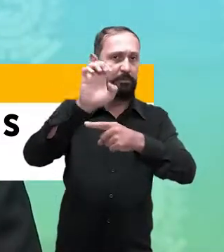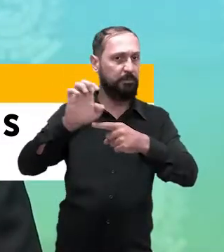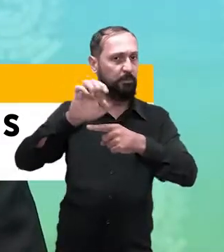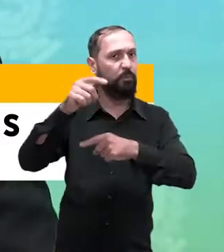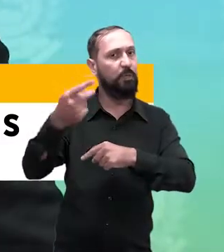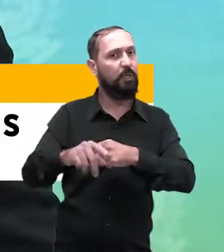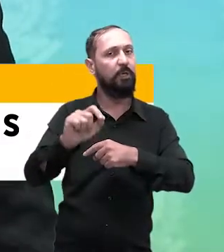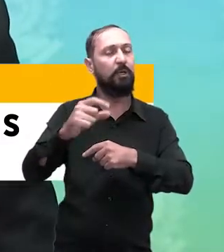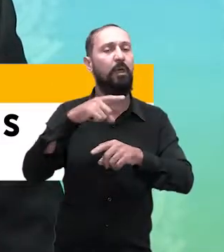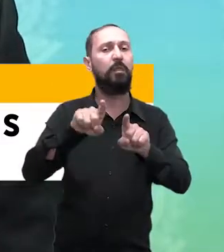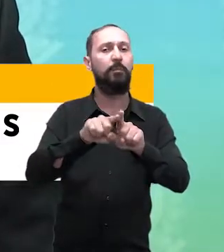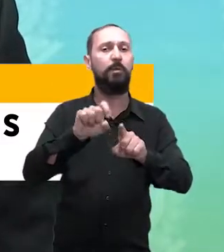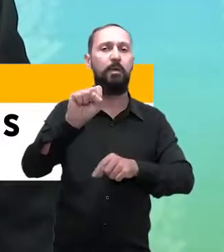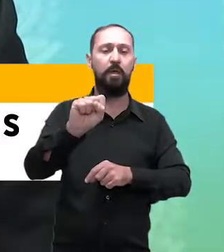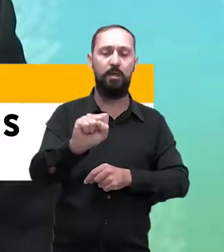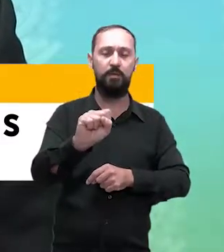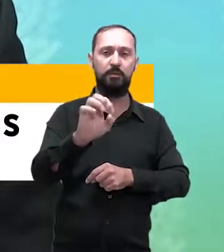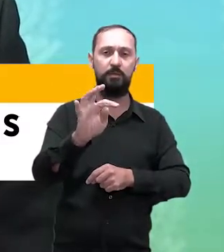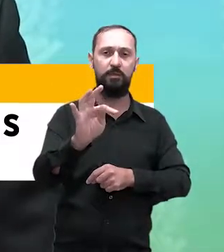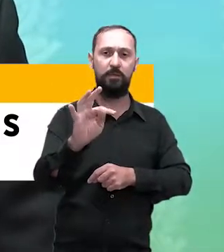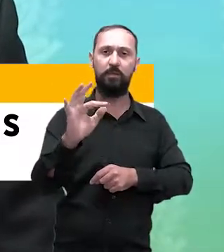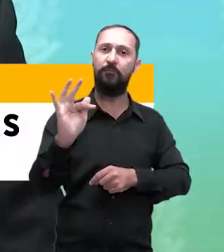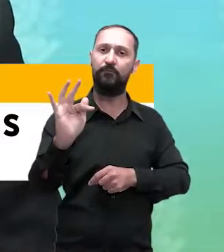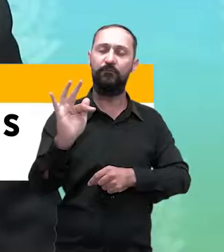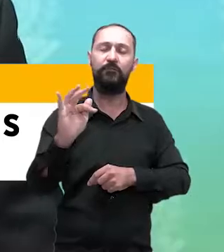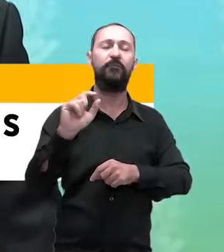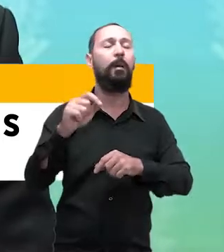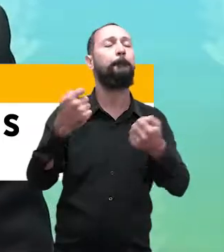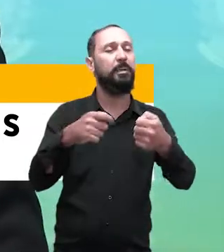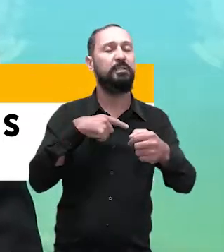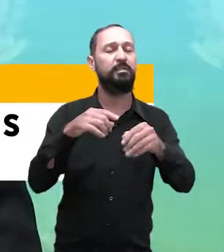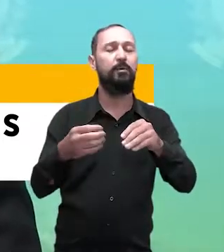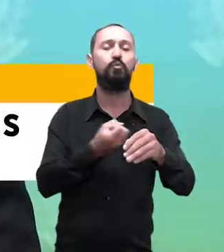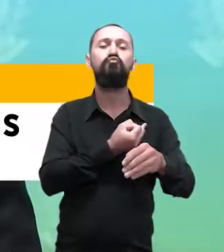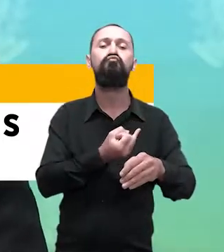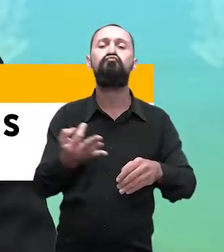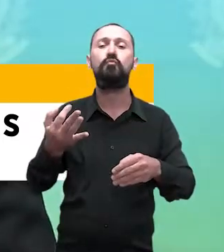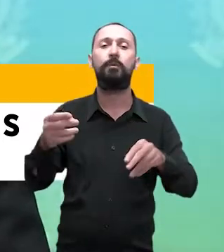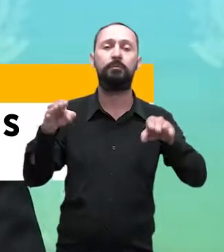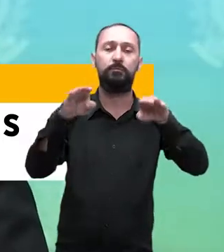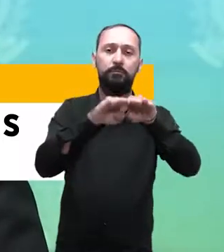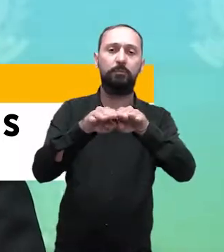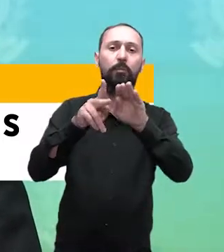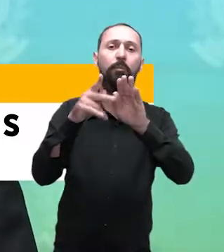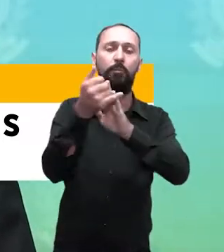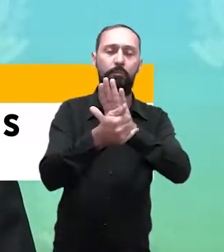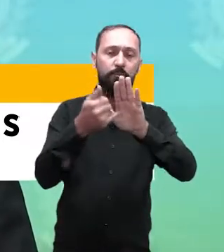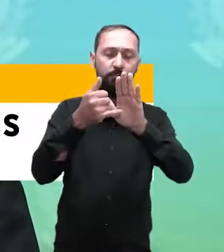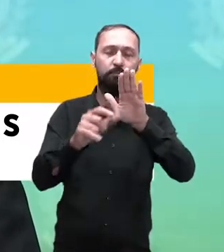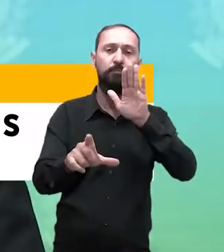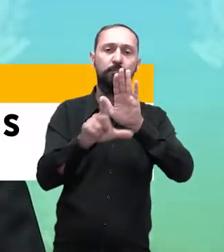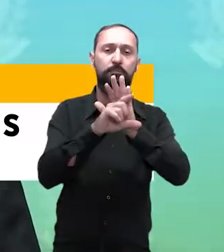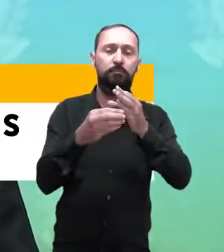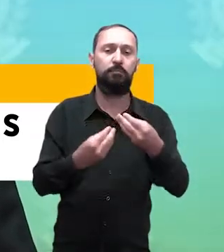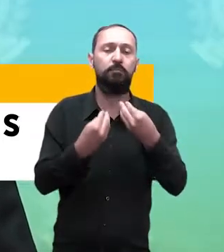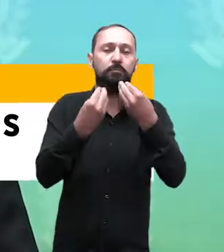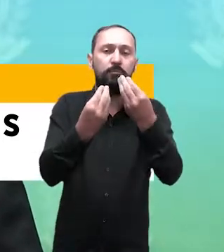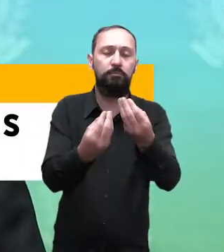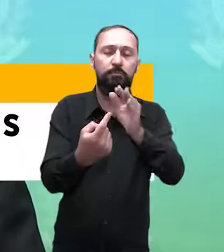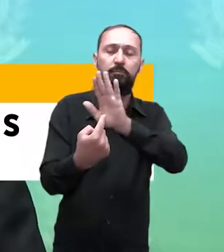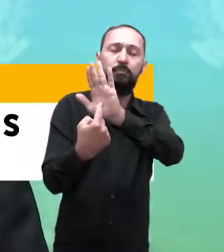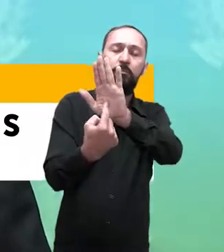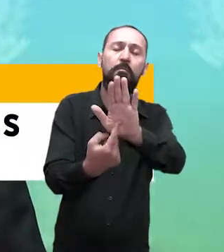Mato Grosso do Sul e decisões do Supremo Tribunal Federal, a paridade tem que ser feita. Então, nesse sentido que eu trouxe o projeto para a